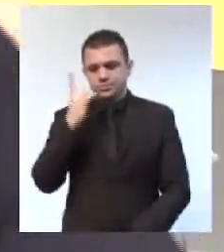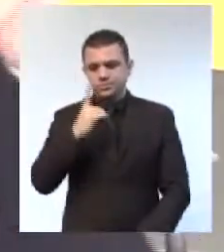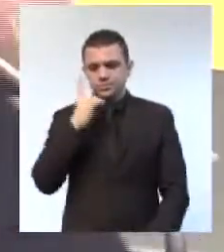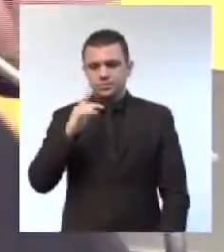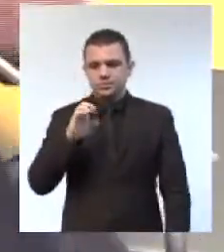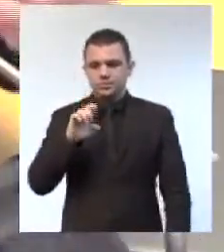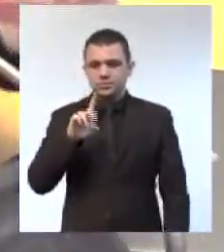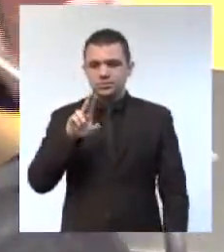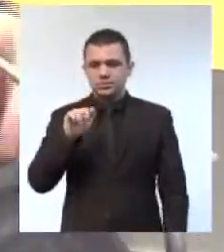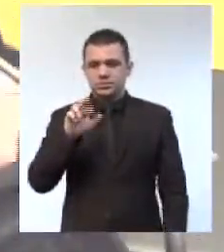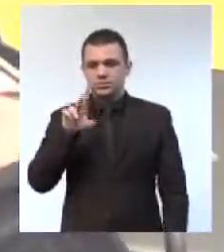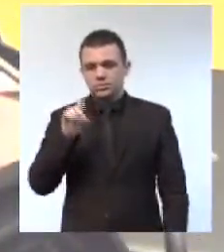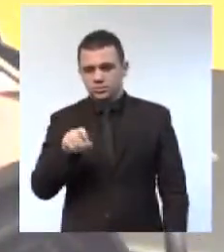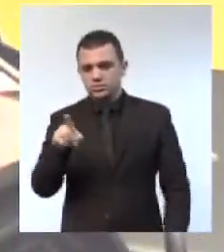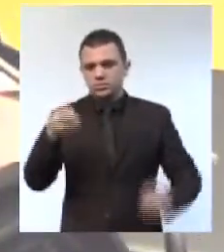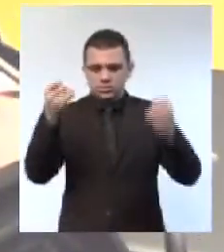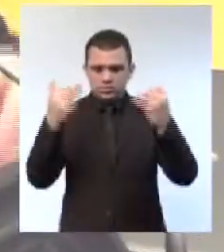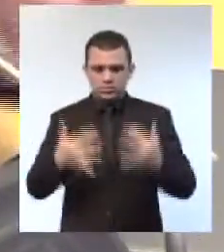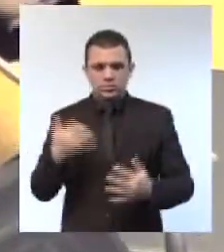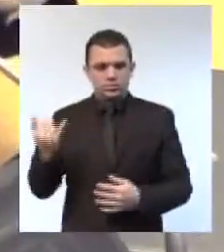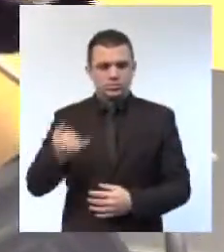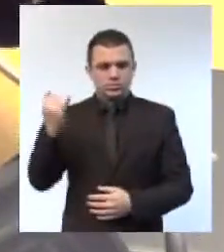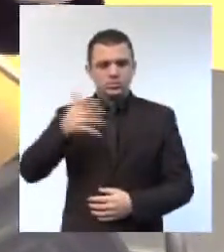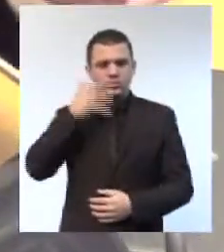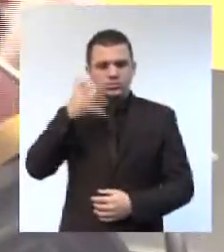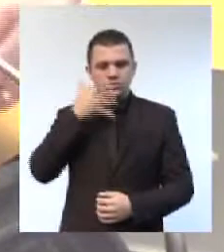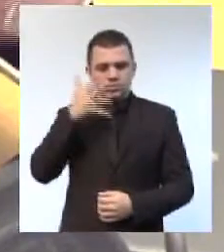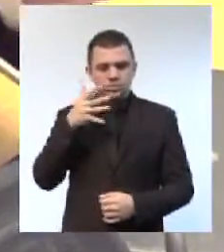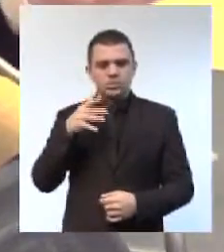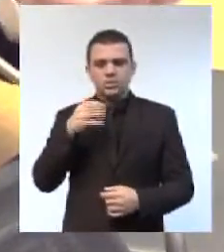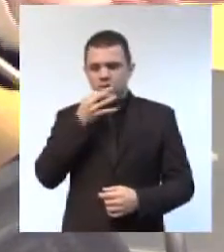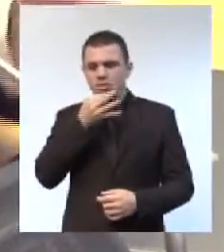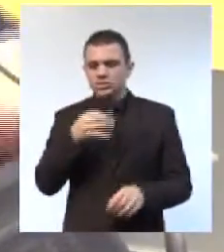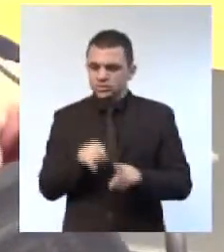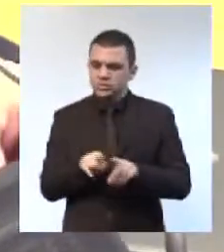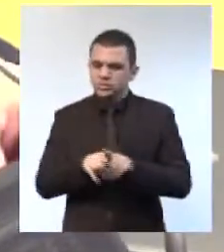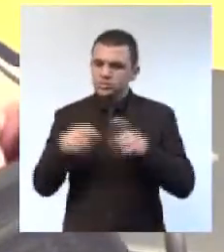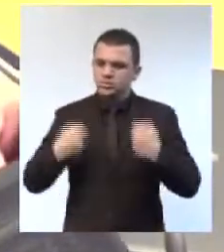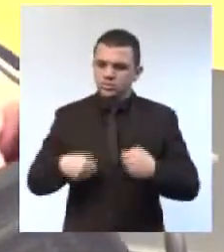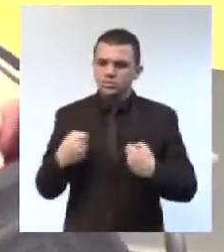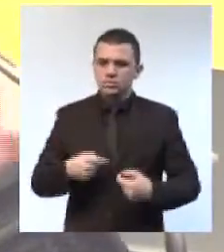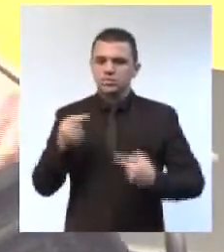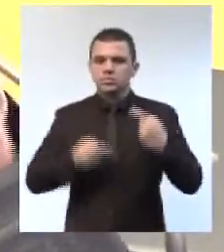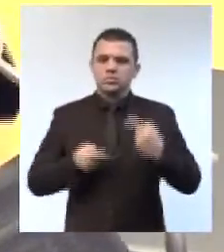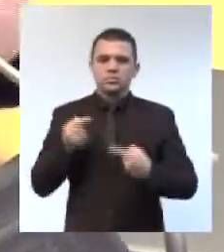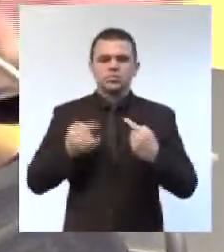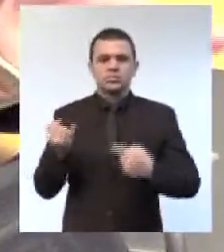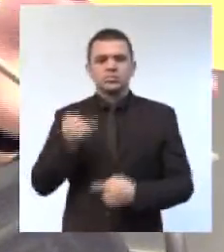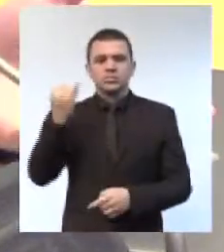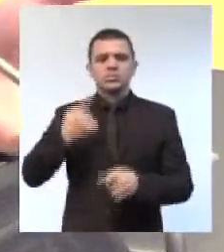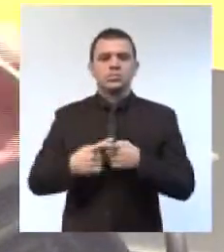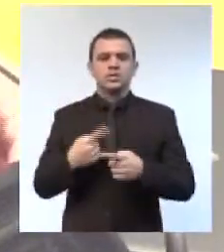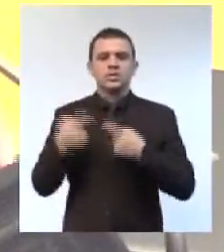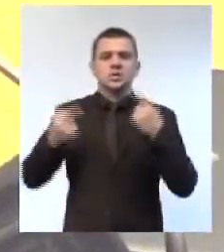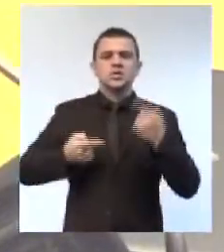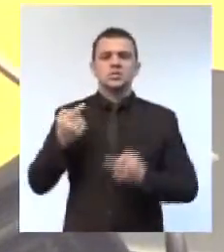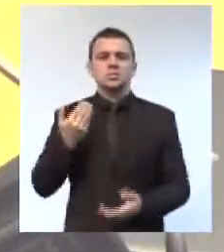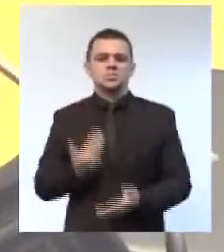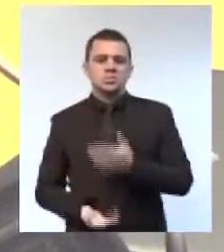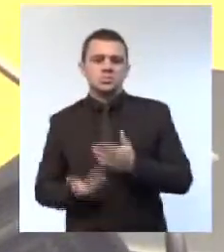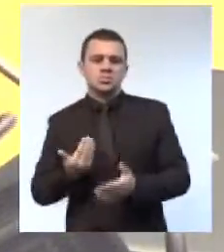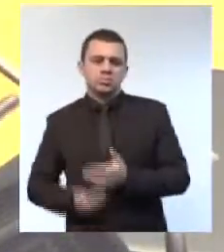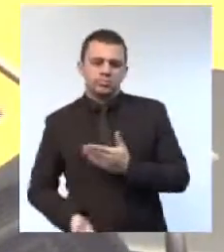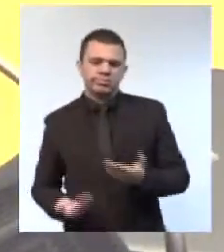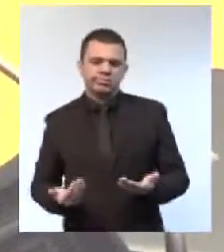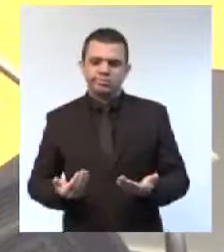que continuar discussões importantes aqui. Não discussões como essa, sem pé nem cabeça, porque não faz o menor sentido a defesa